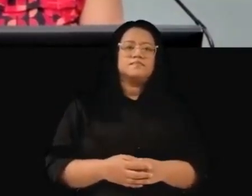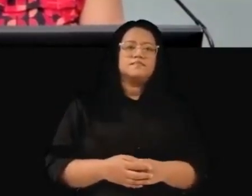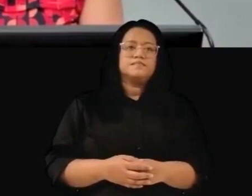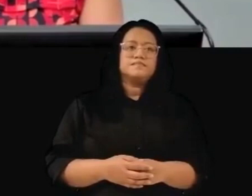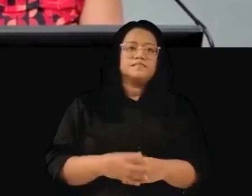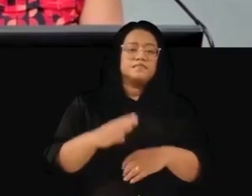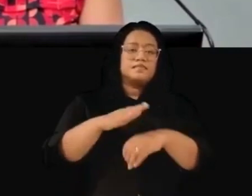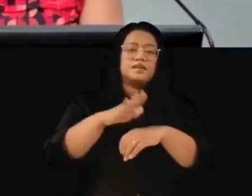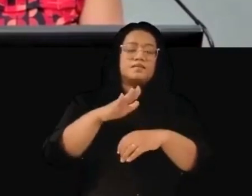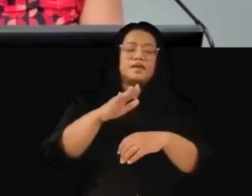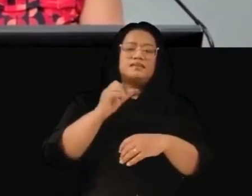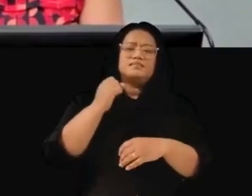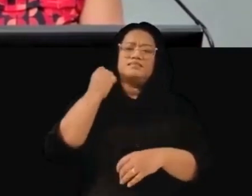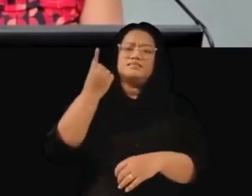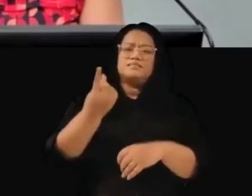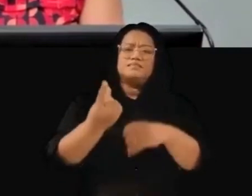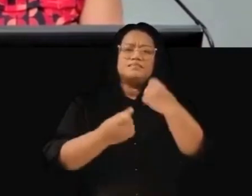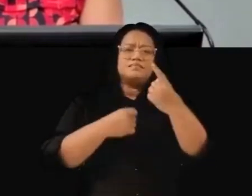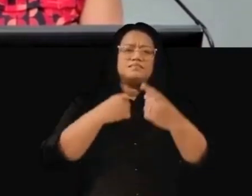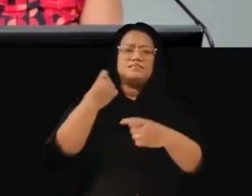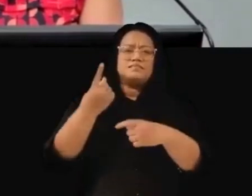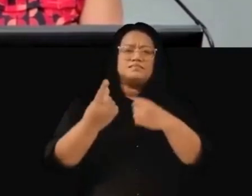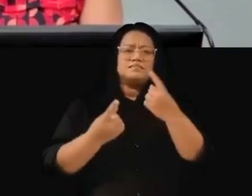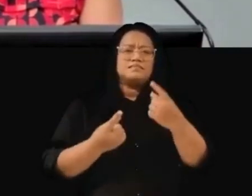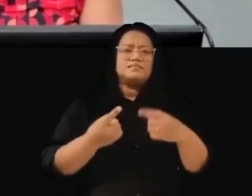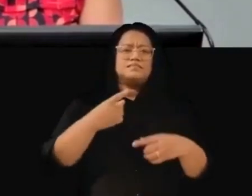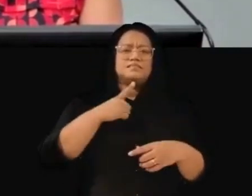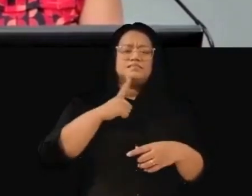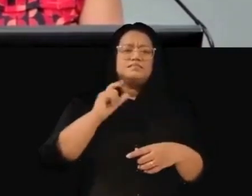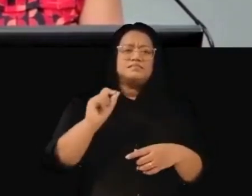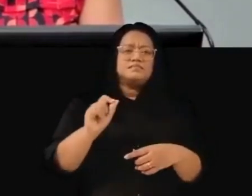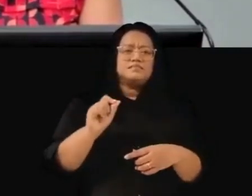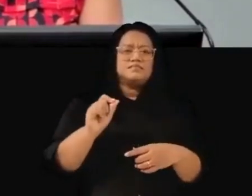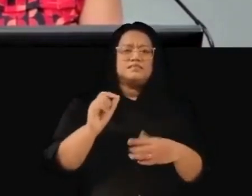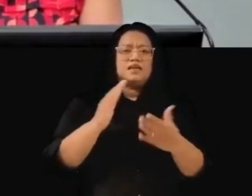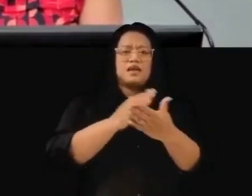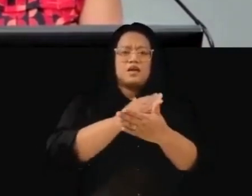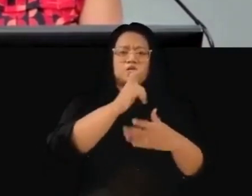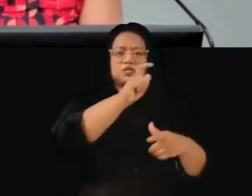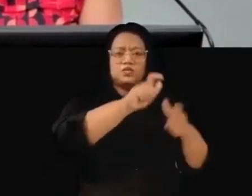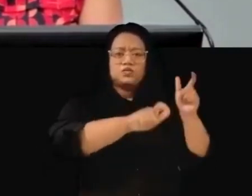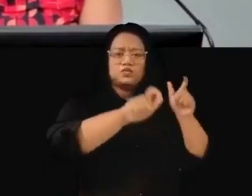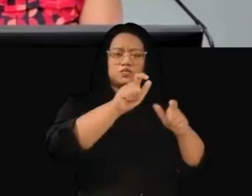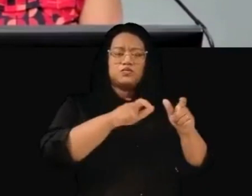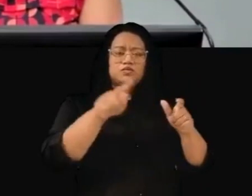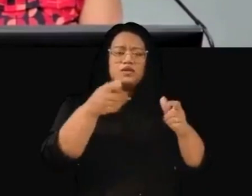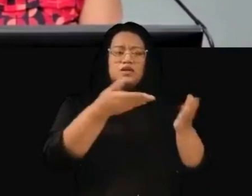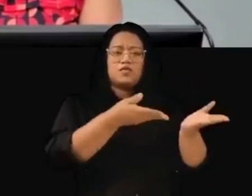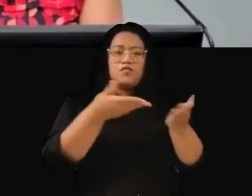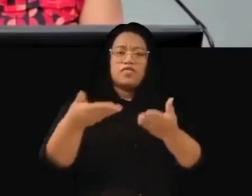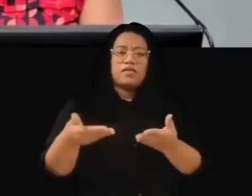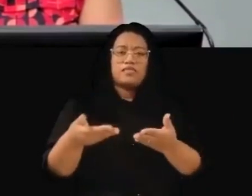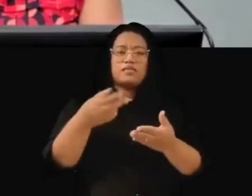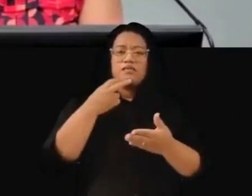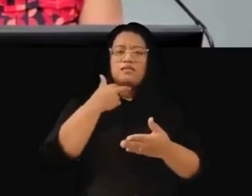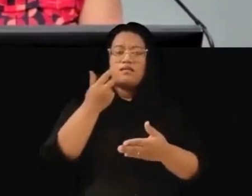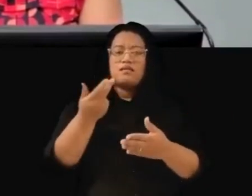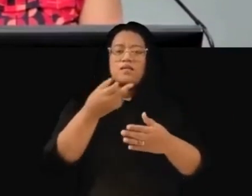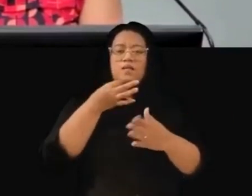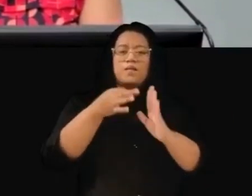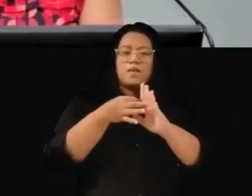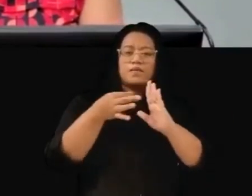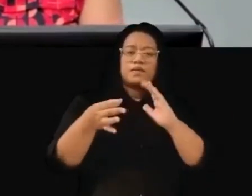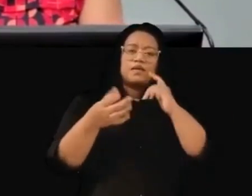com raras vezes eu diria que algumas das vozes que eu citei há pouco, né, são chamadas a opinar, e especialmente lideranças de